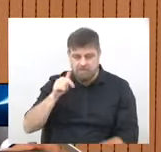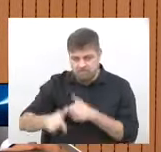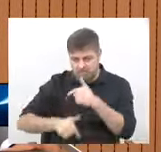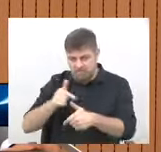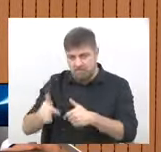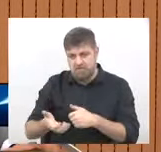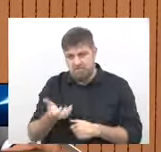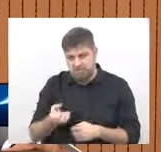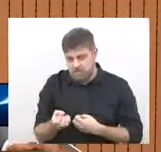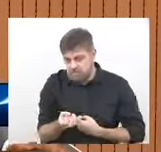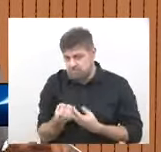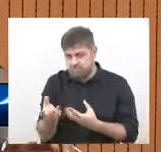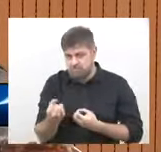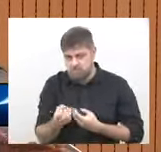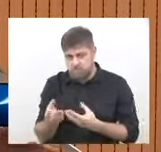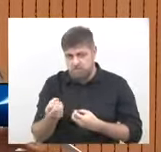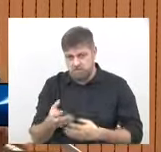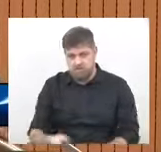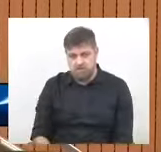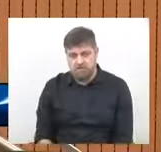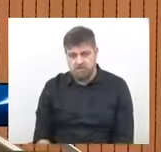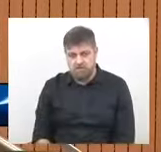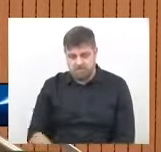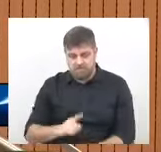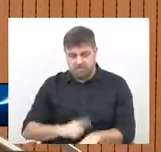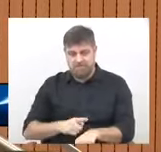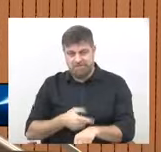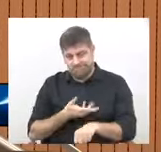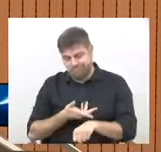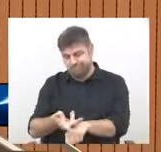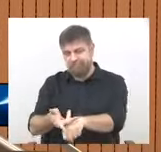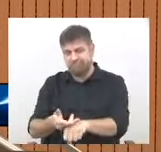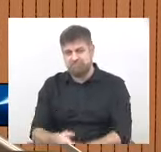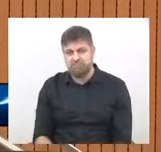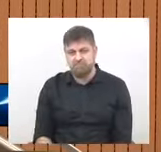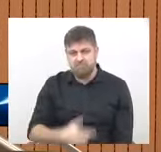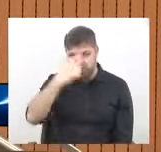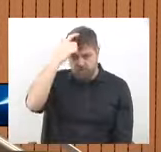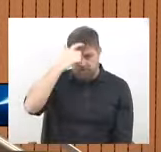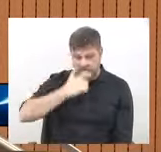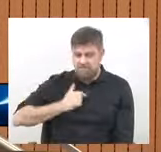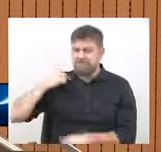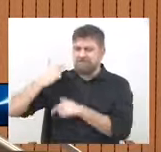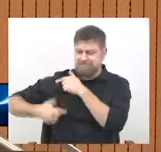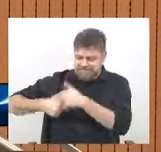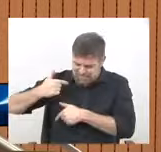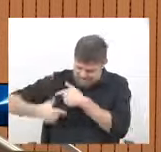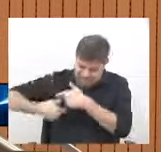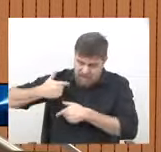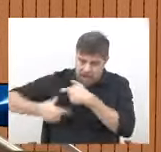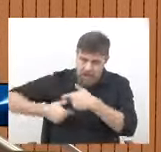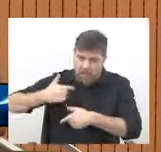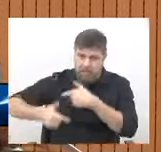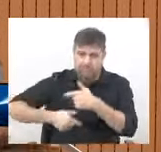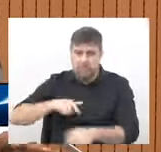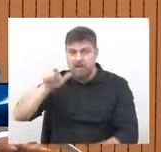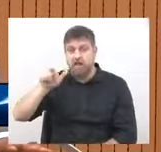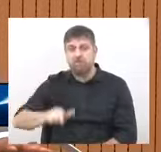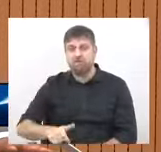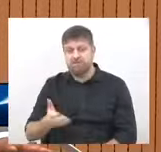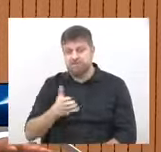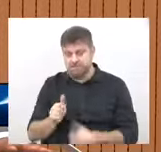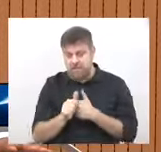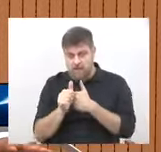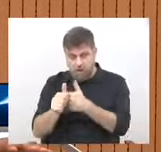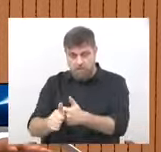deixar aqui nessa casa, consignado, o meu tempo está acabando, que tive muito trabalho nessa casa, e quem quiser nos acompanhar